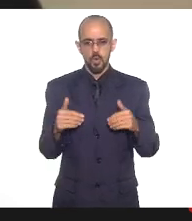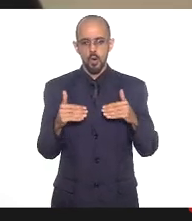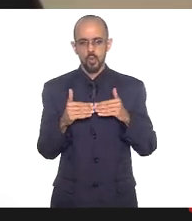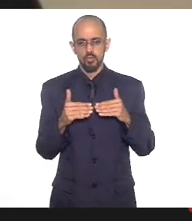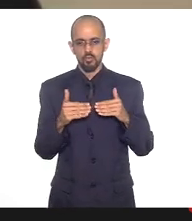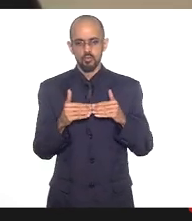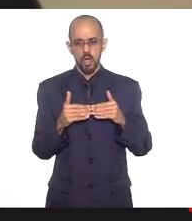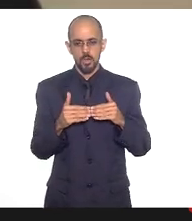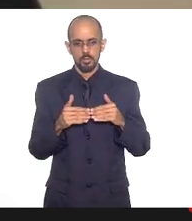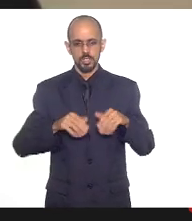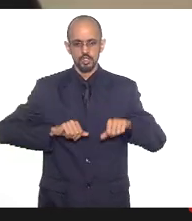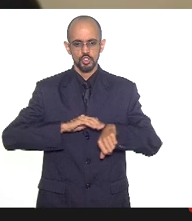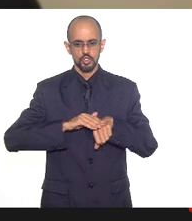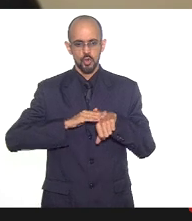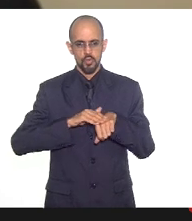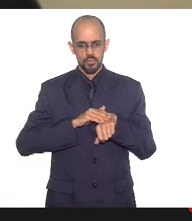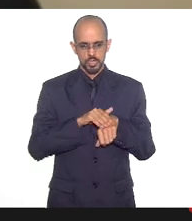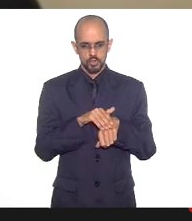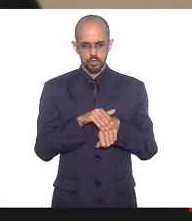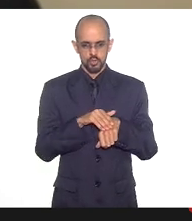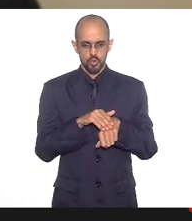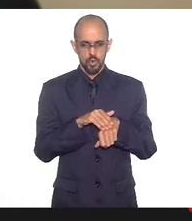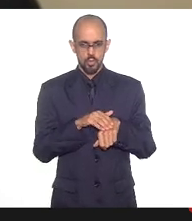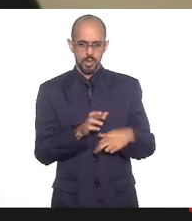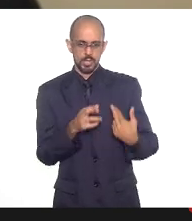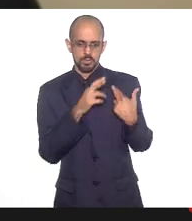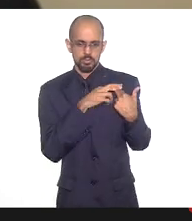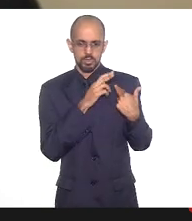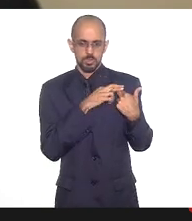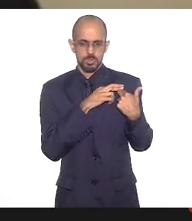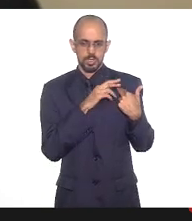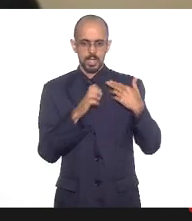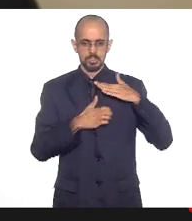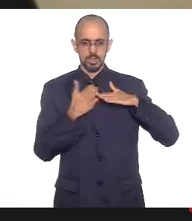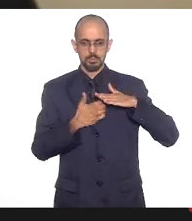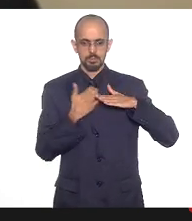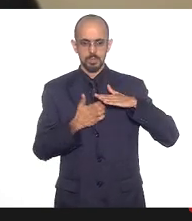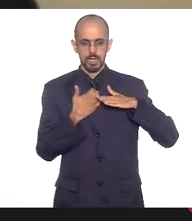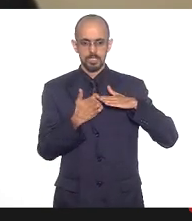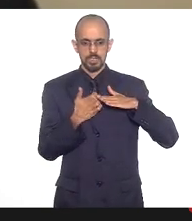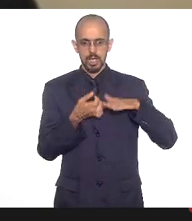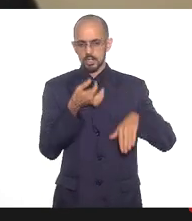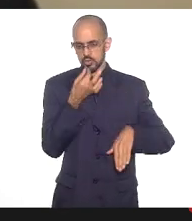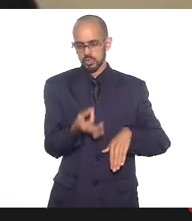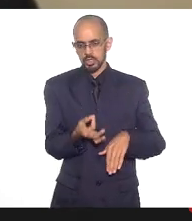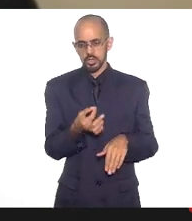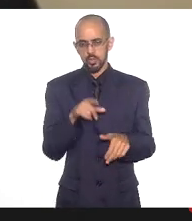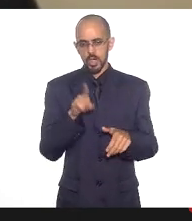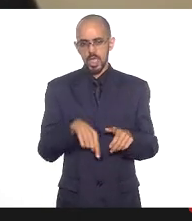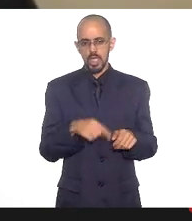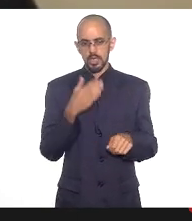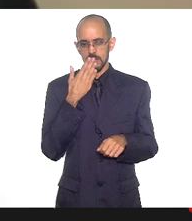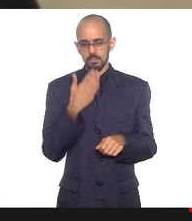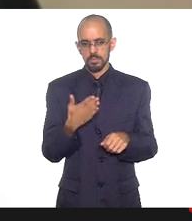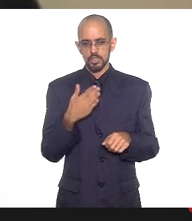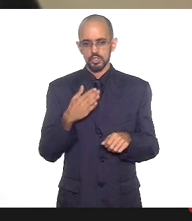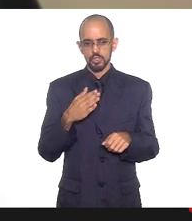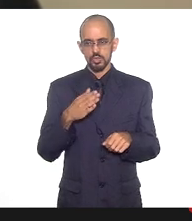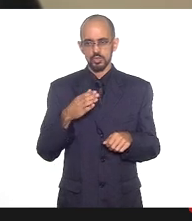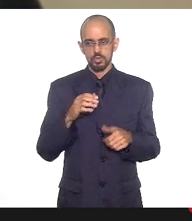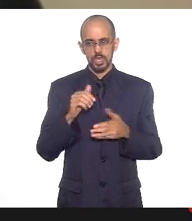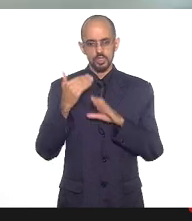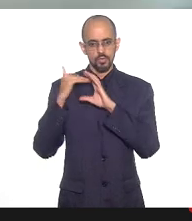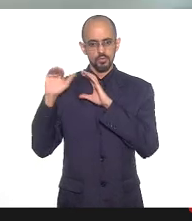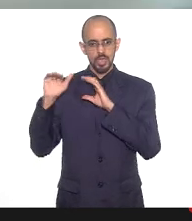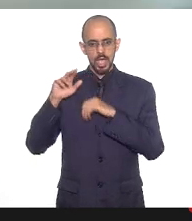de responsabilidade do operador, a sugestão que a gente faz é que o pedido seja direcionado diretamente à Petrobras. Já